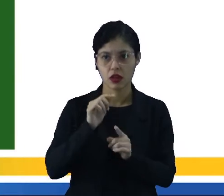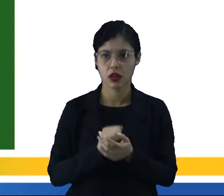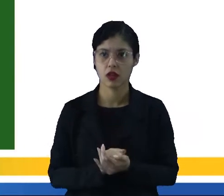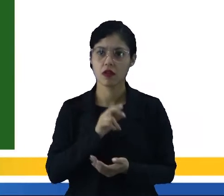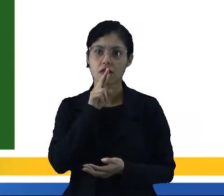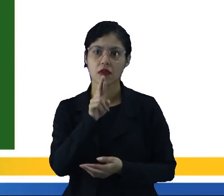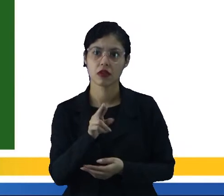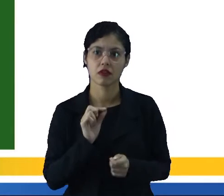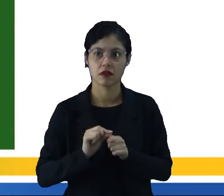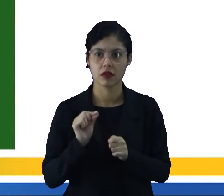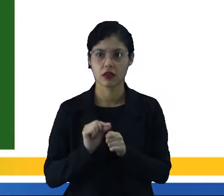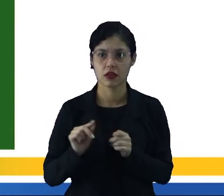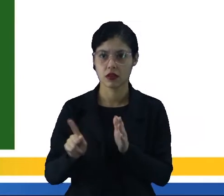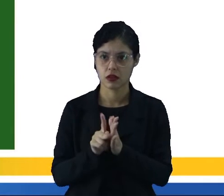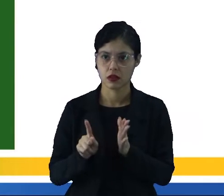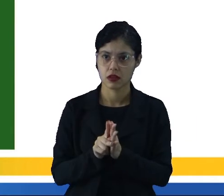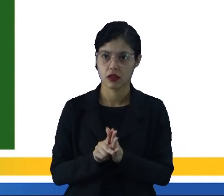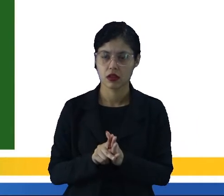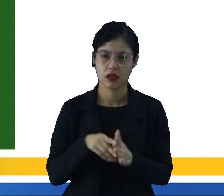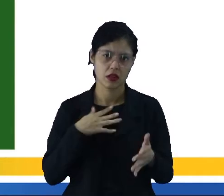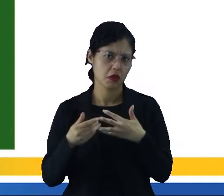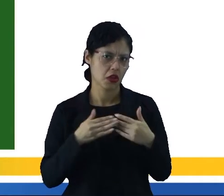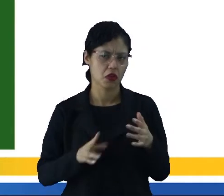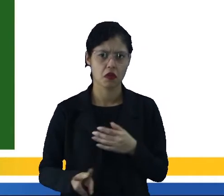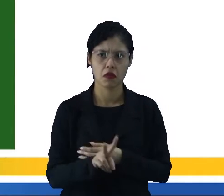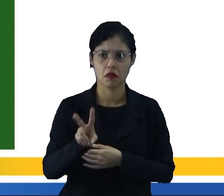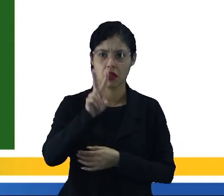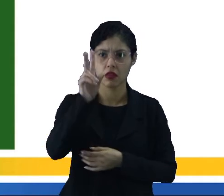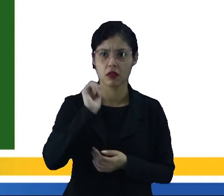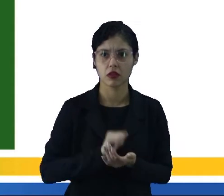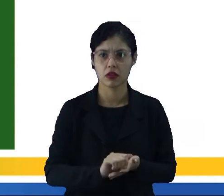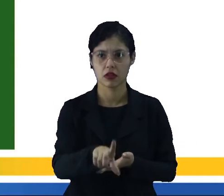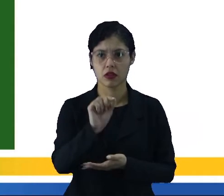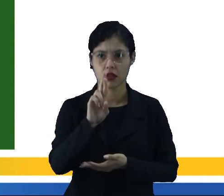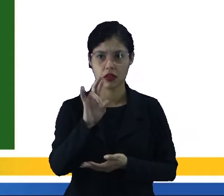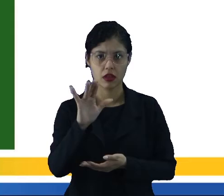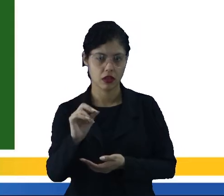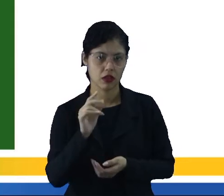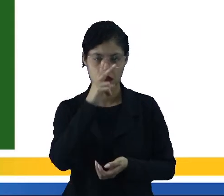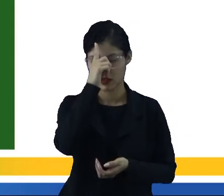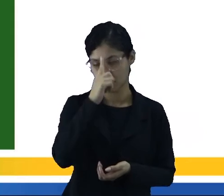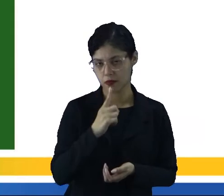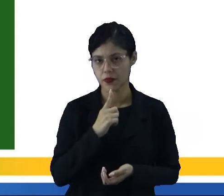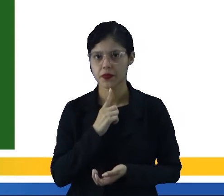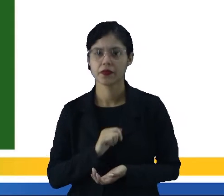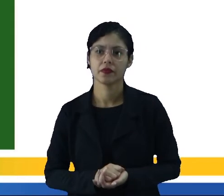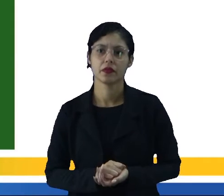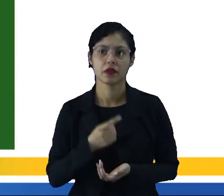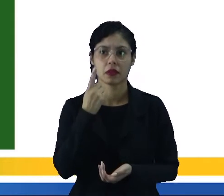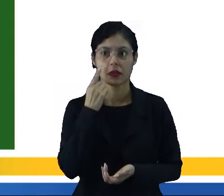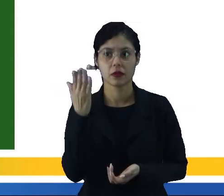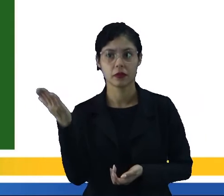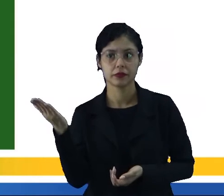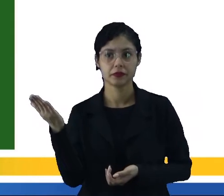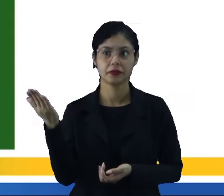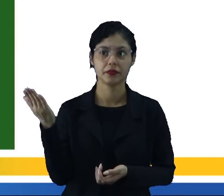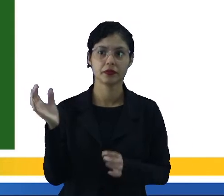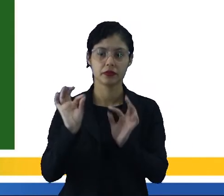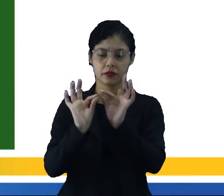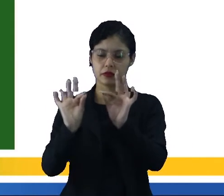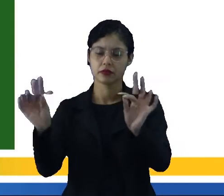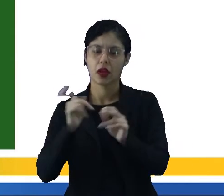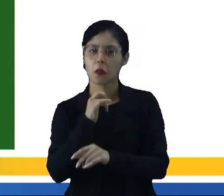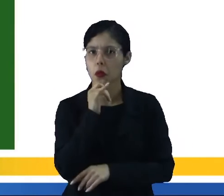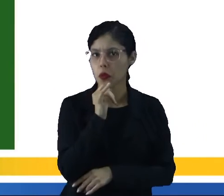são calculado por fórmulas específicas que depende apenas do valor do Raio dessa figura Olha que o raio por exemplo